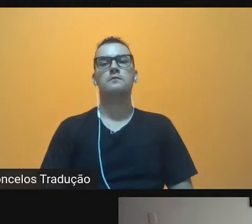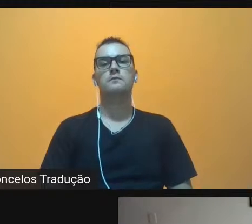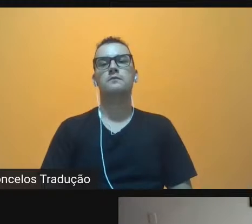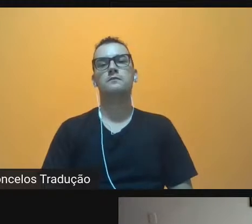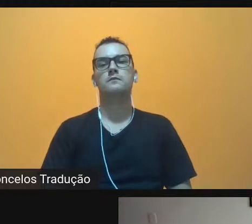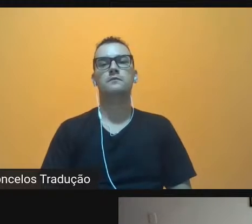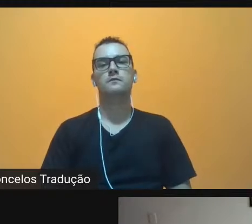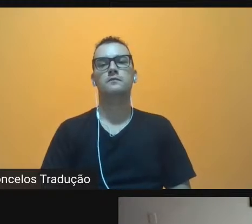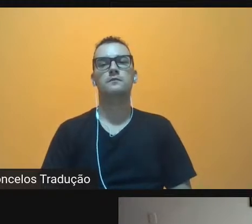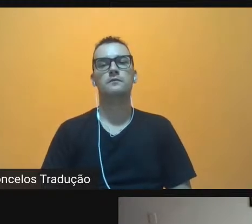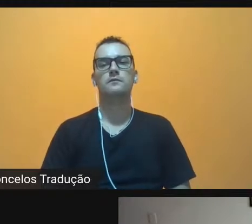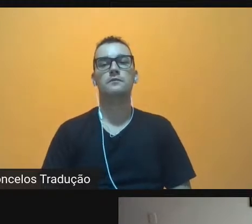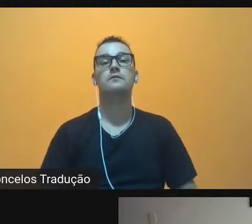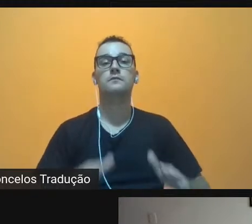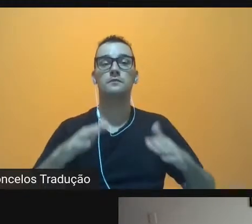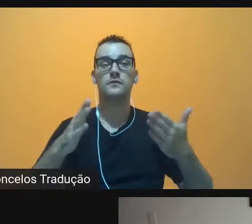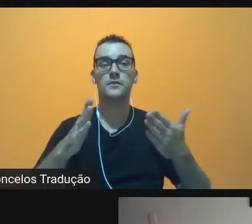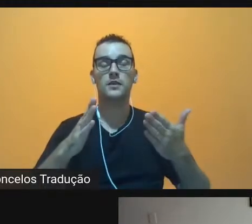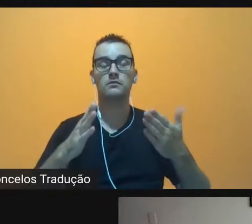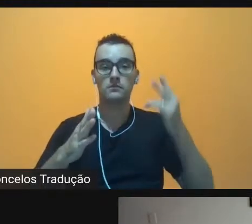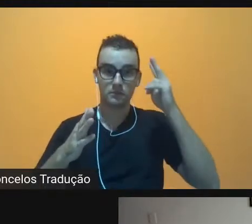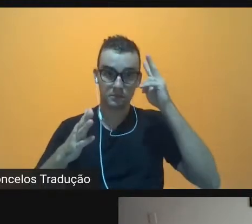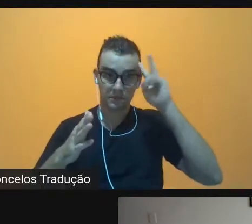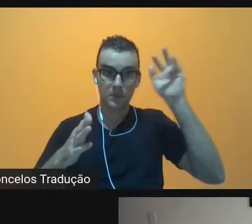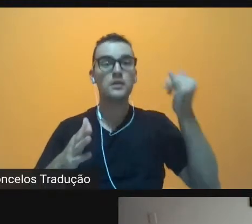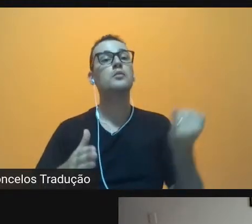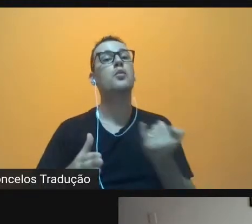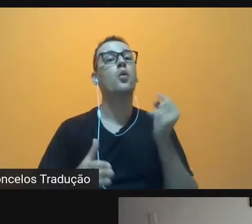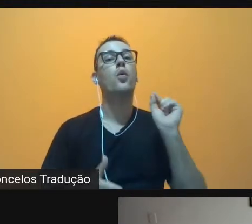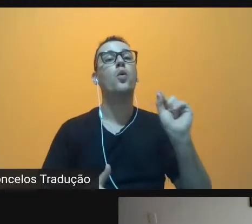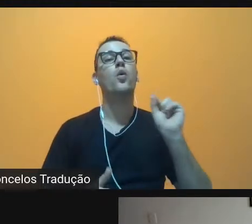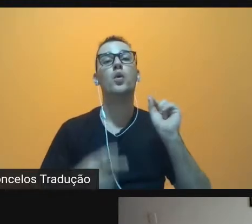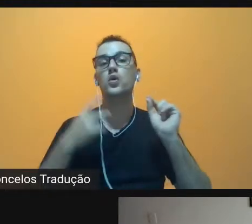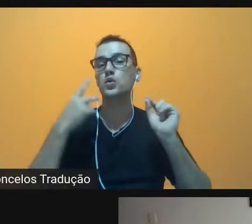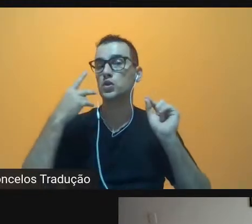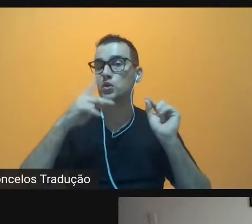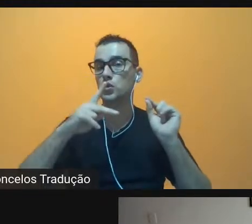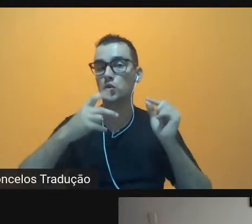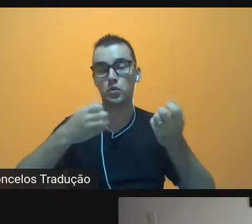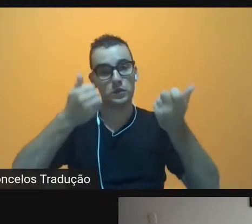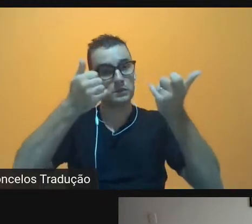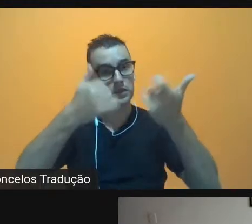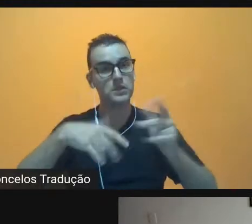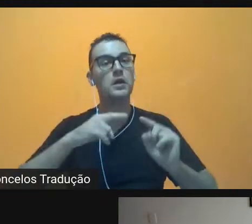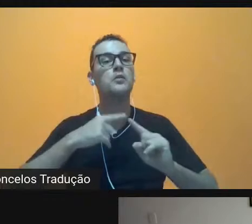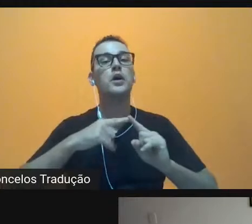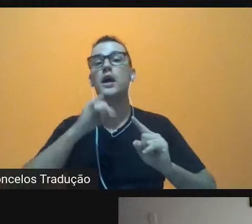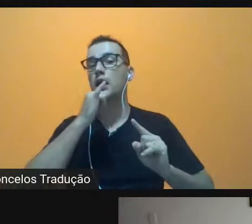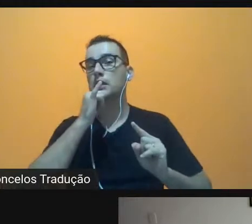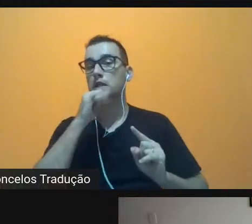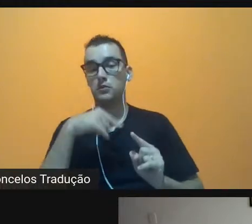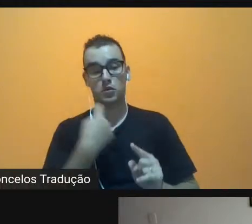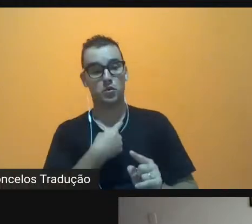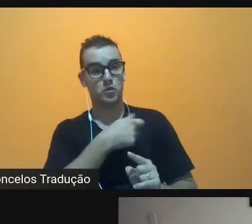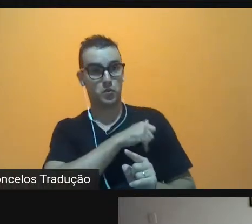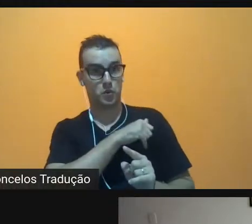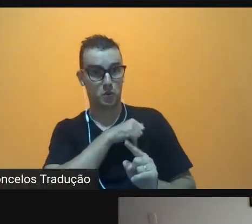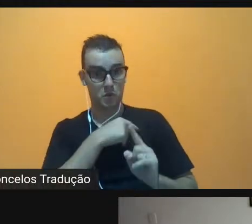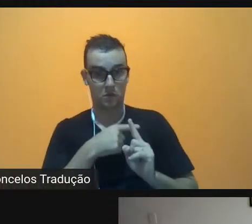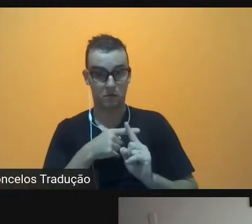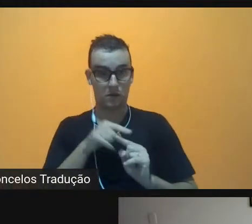Ótimo. Eu quero ressaltar, né, dentro da sua fala, Luciana, isso fica como exemplo para os nossos alunos do